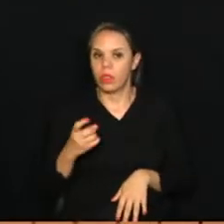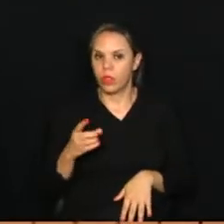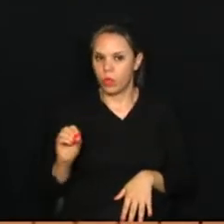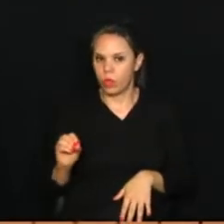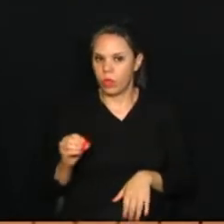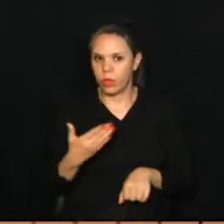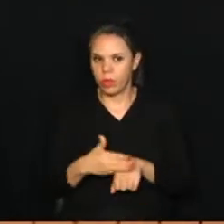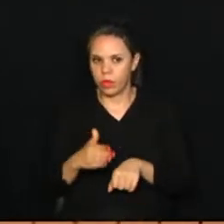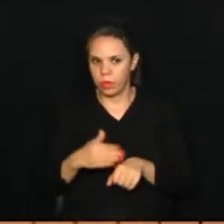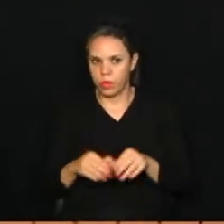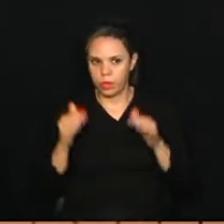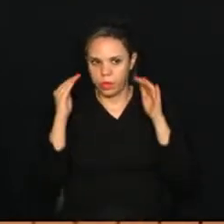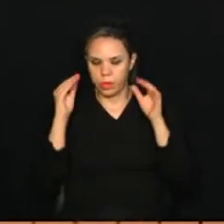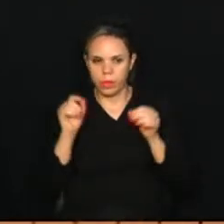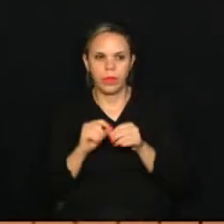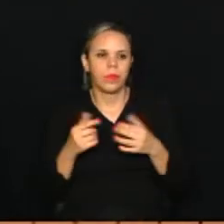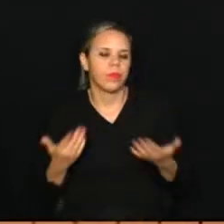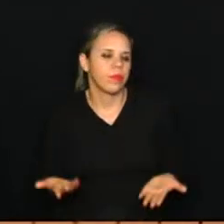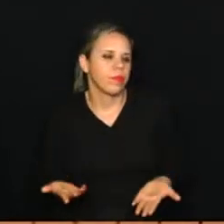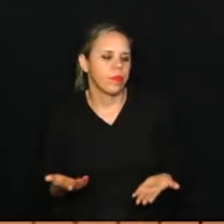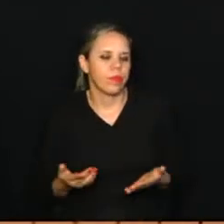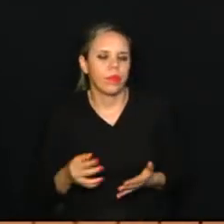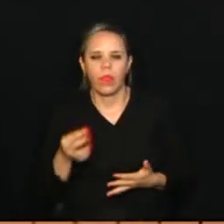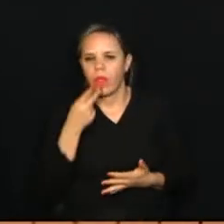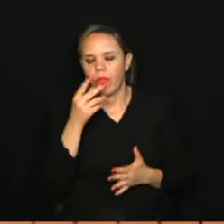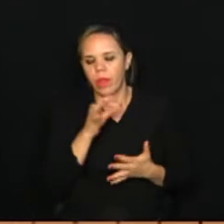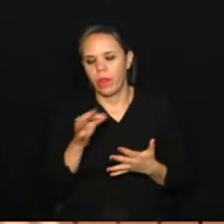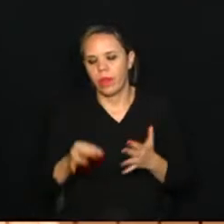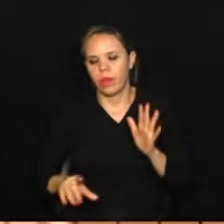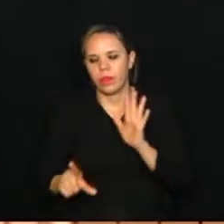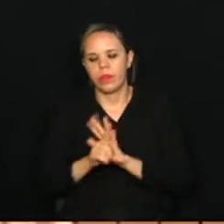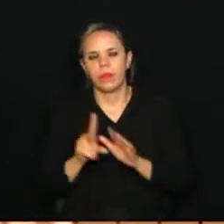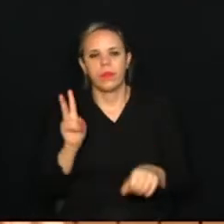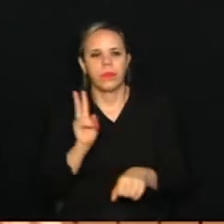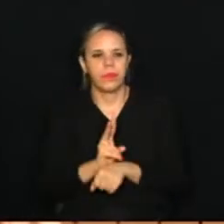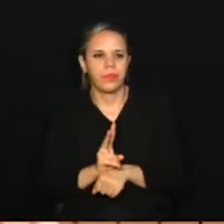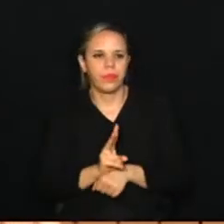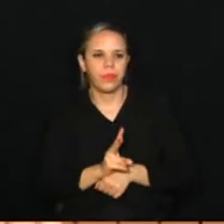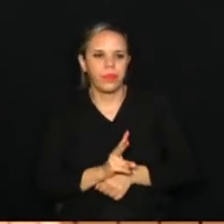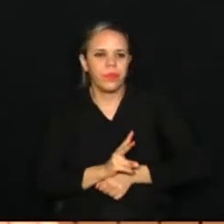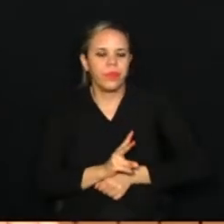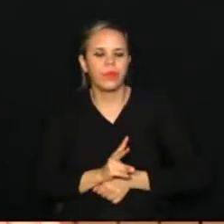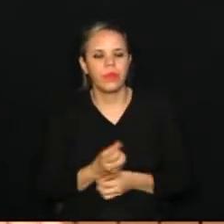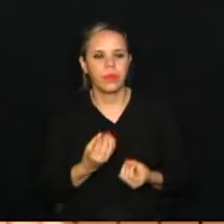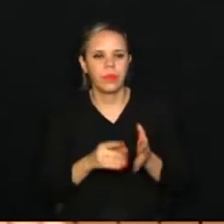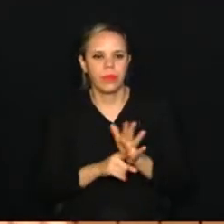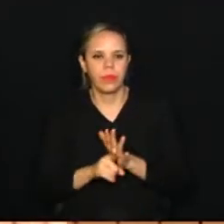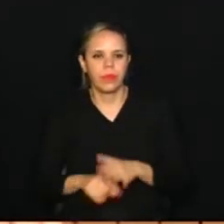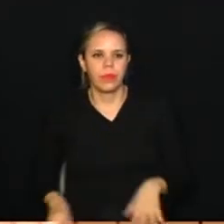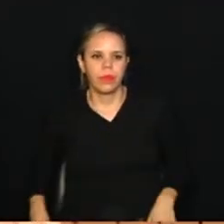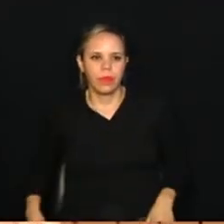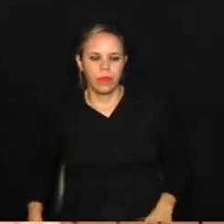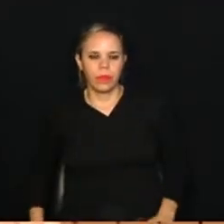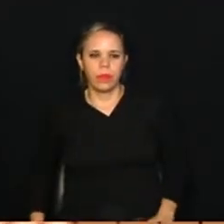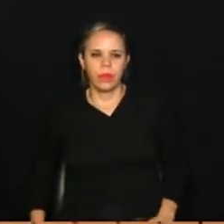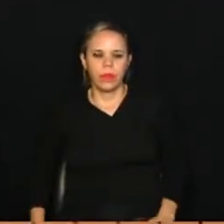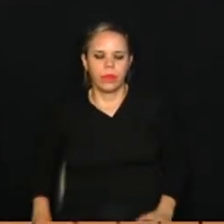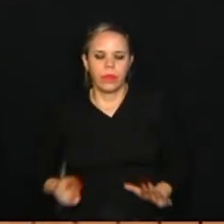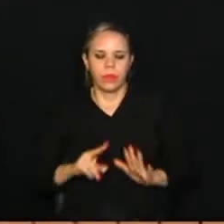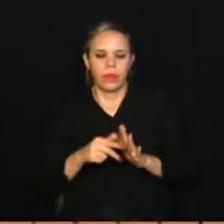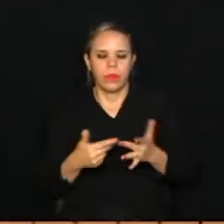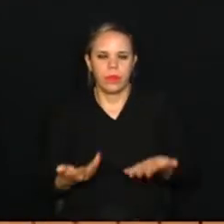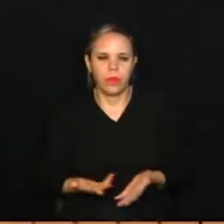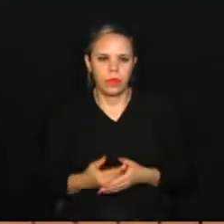em prática, né? Ele citou aí a Lei de Proteção de Dados, enfim, uma série